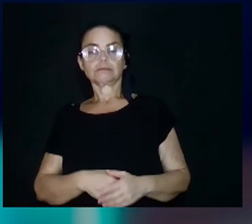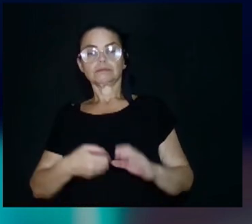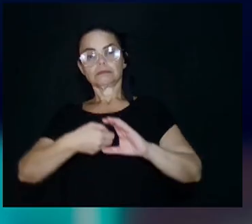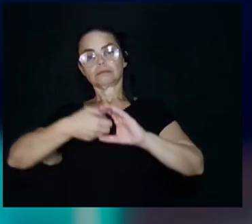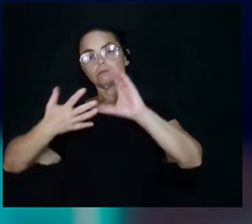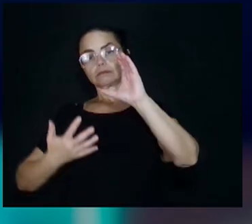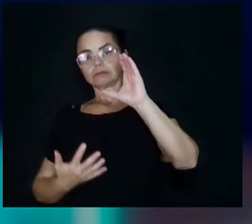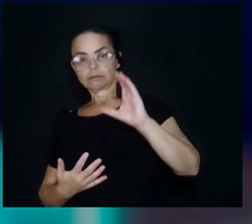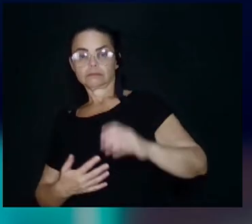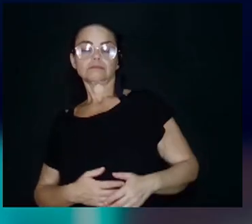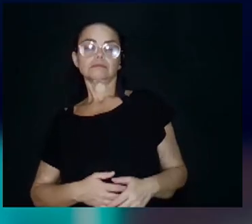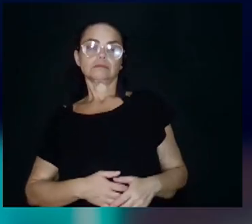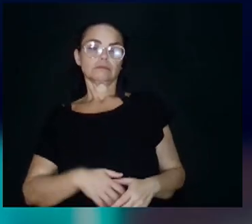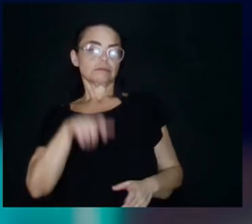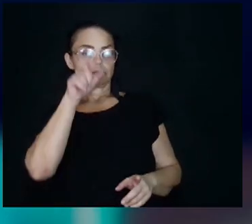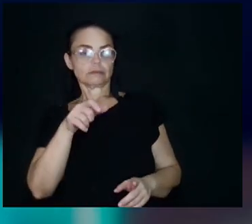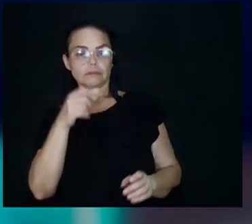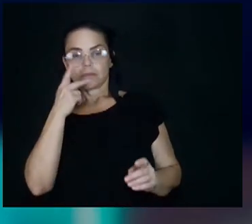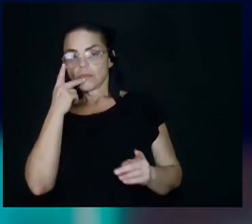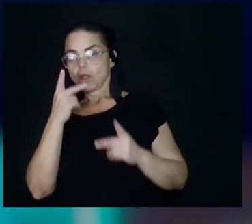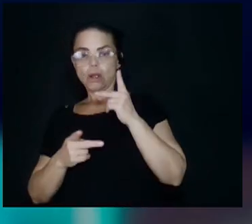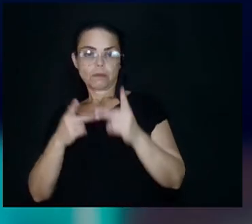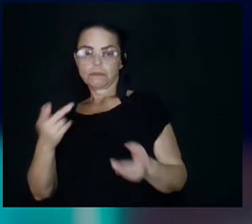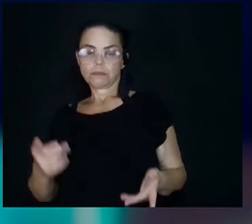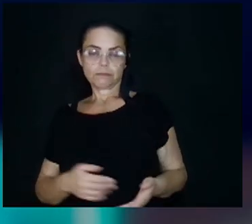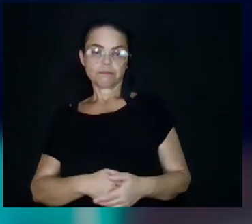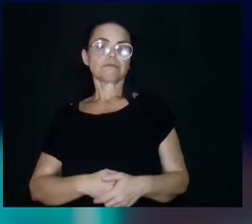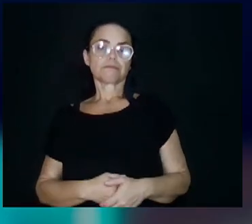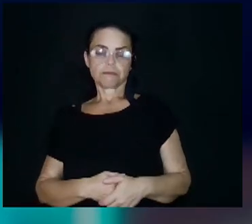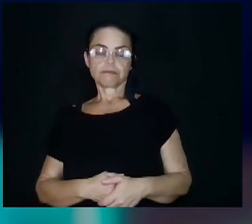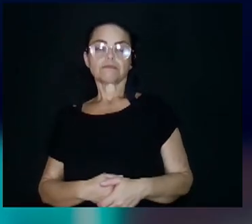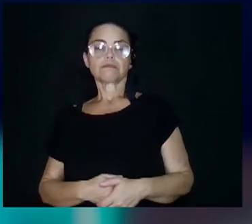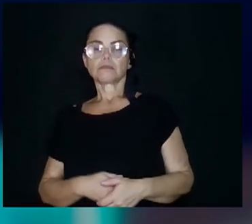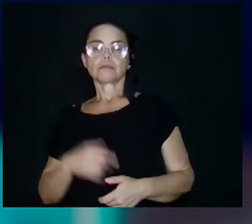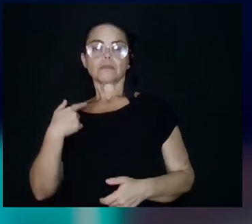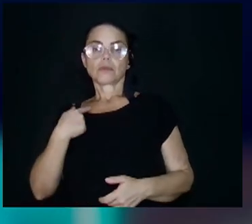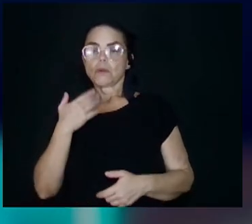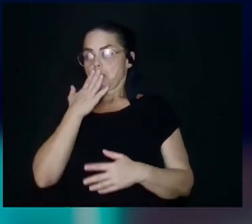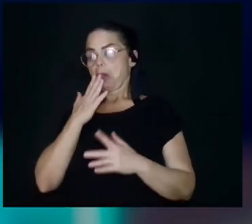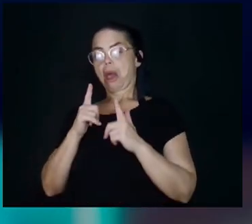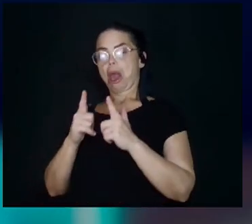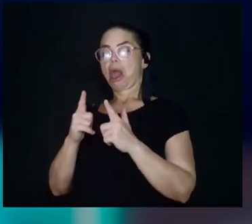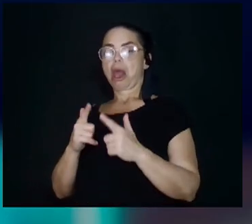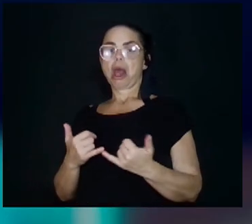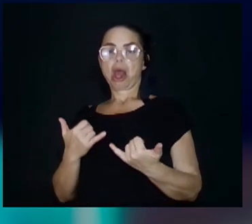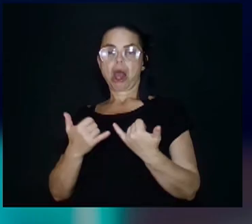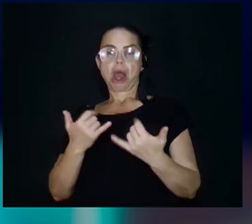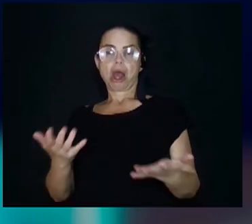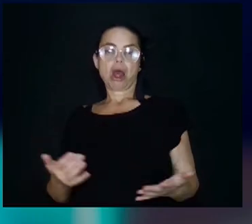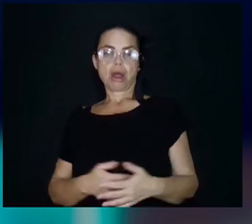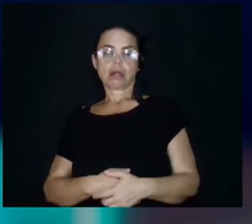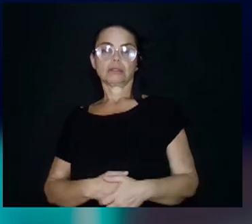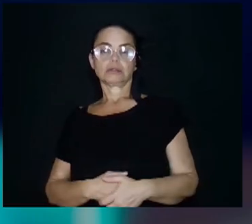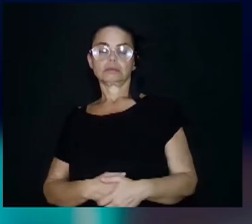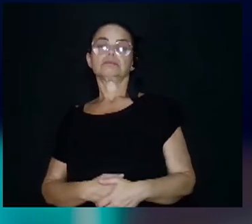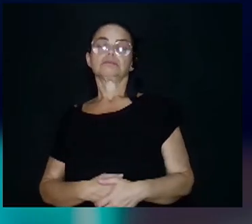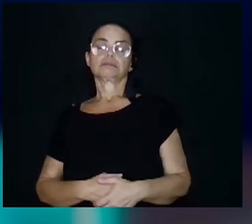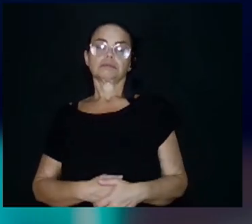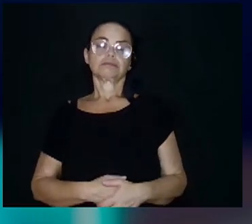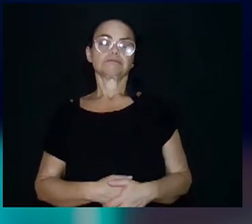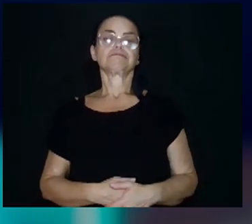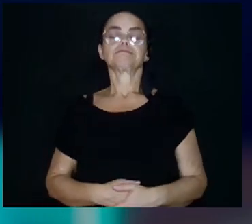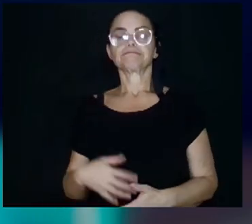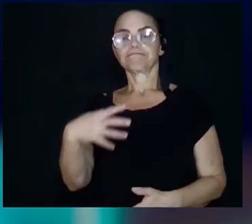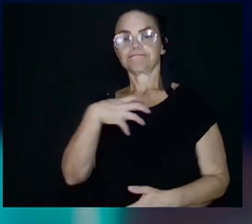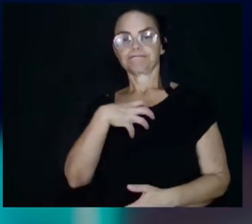pessoa, que quem está fazendo toda essa arquitetura da fala é o cérebro. Então, é um jeito desse